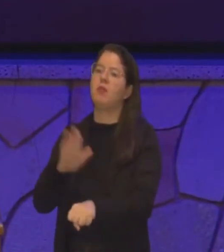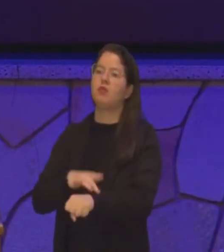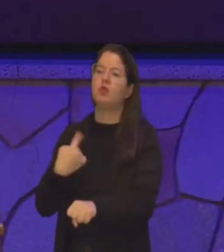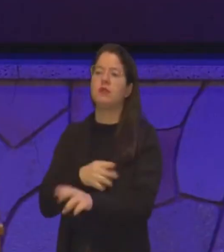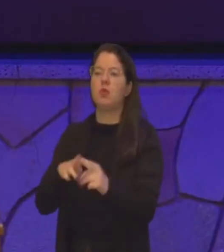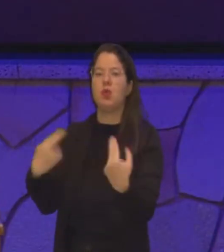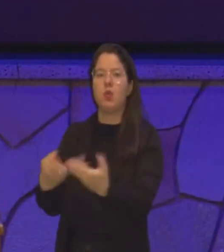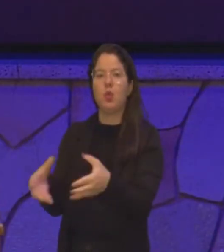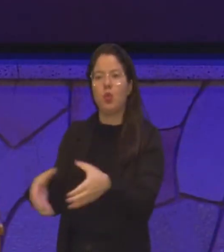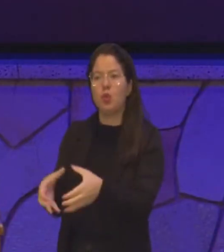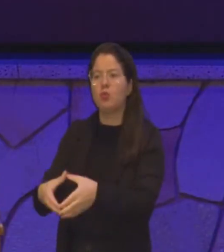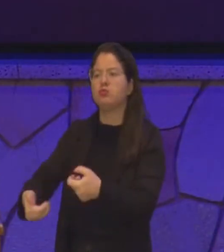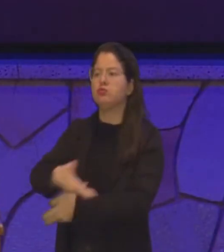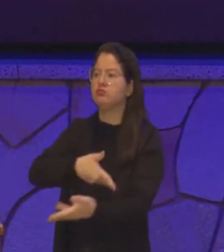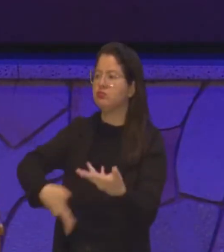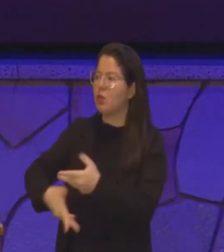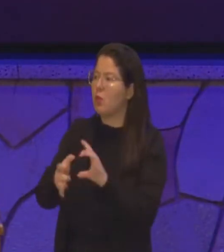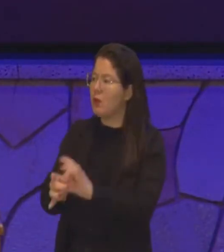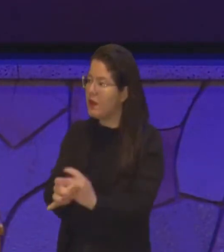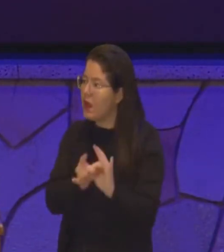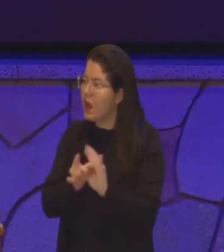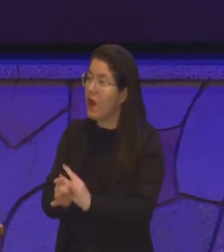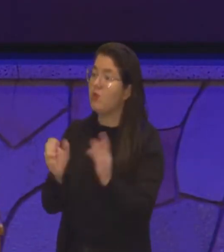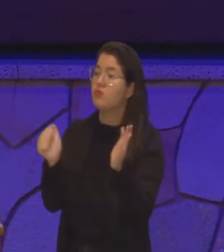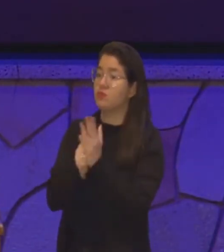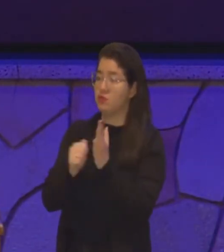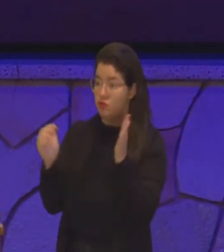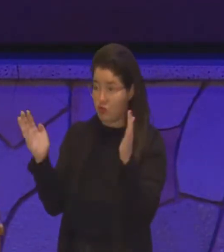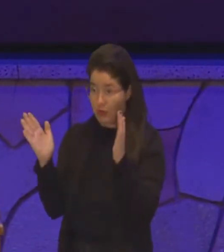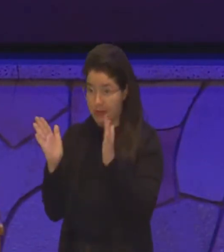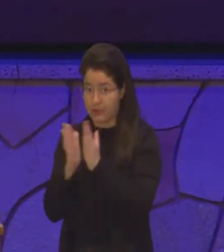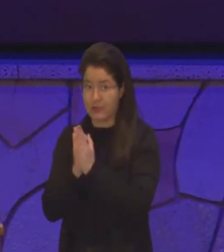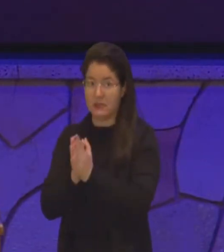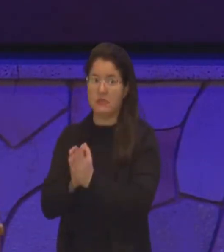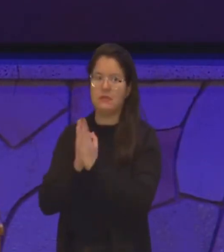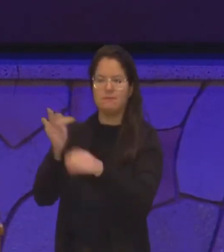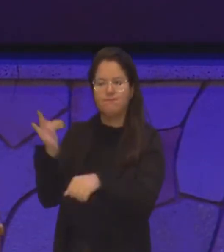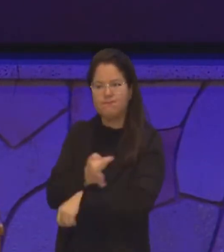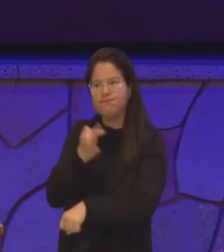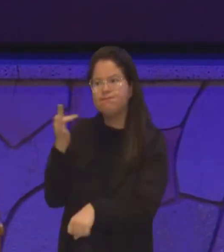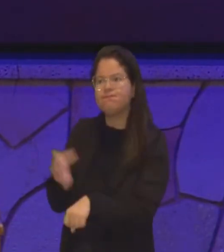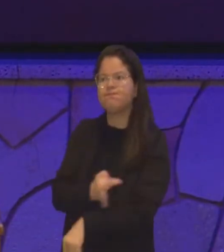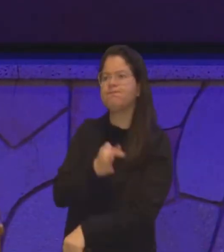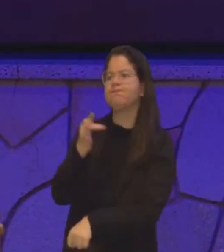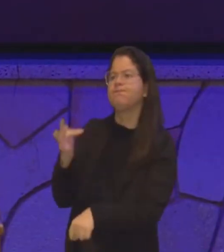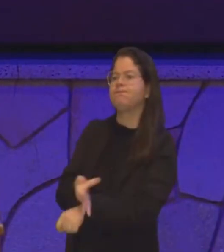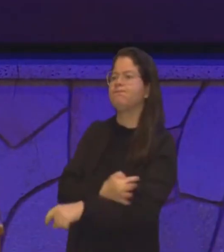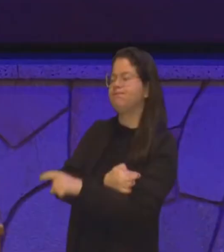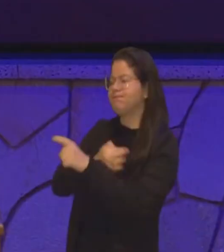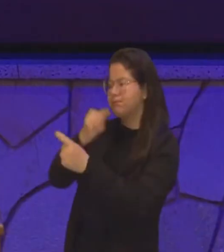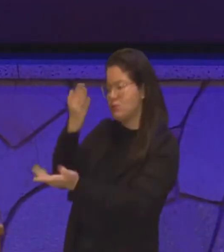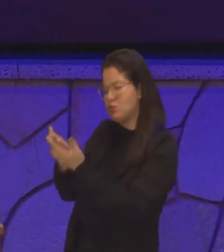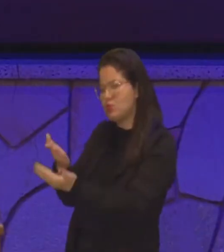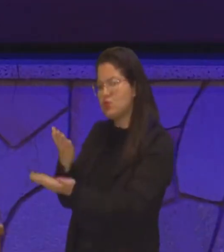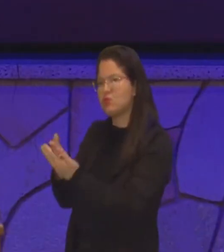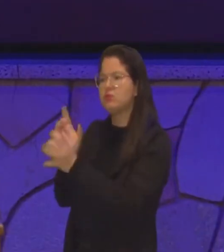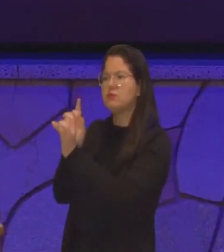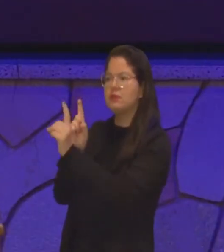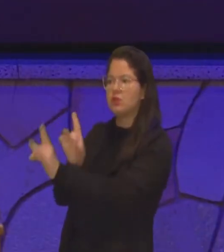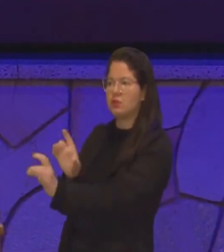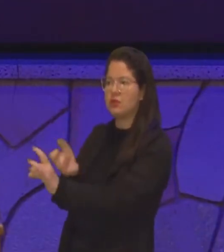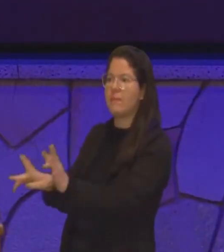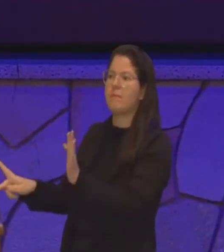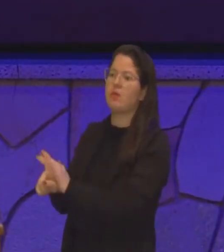grupos de comunhão, de oração, de perseverança na doutrina, na